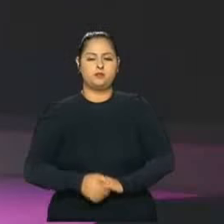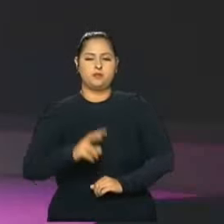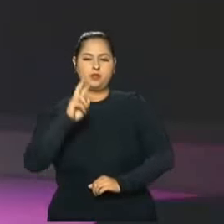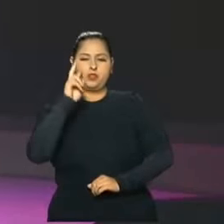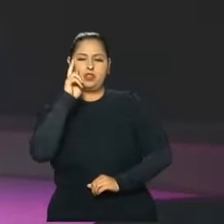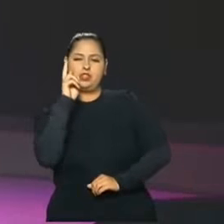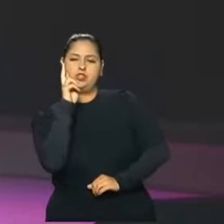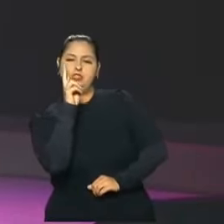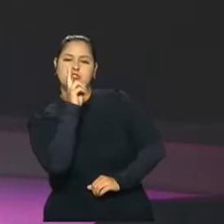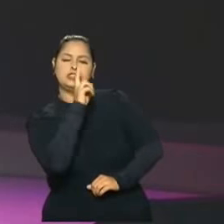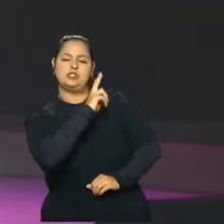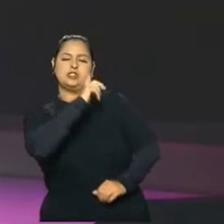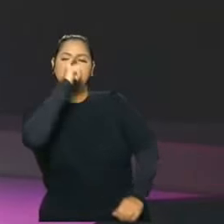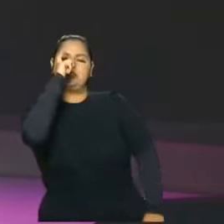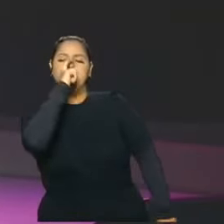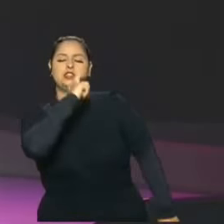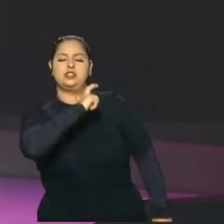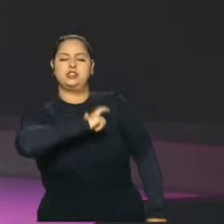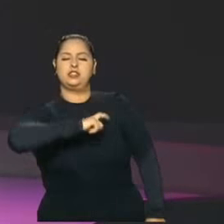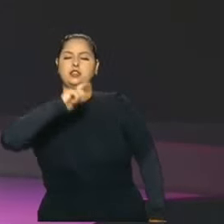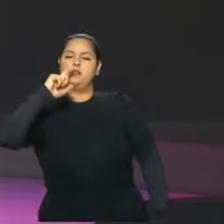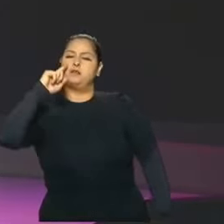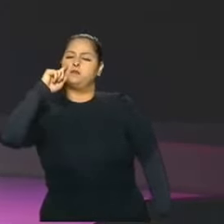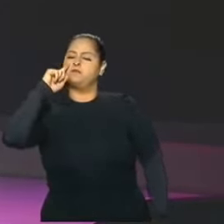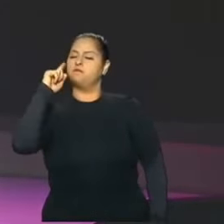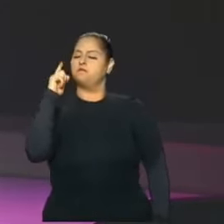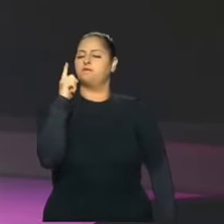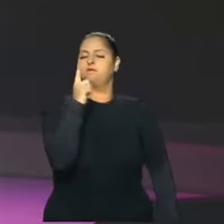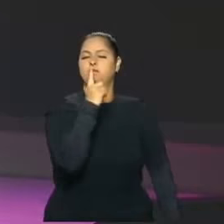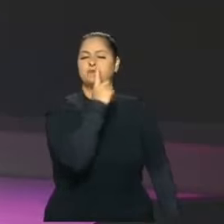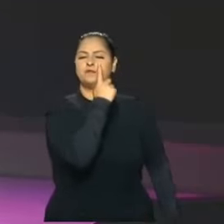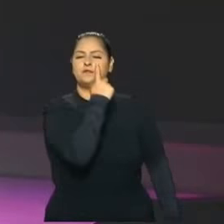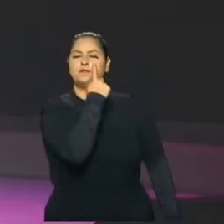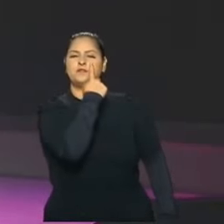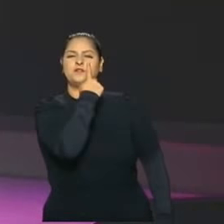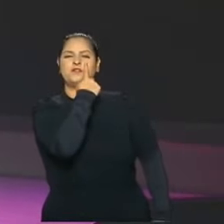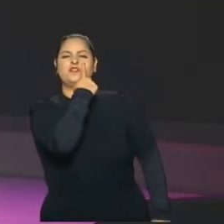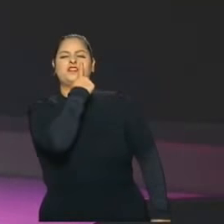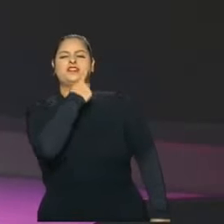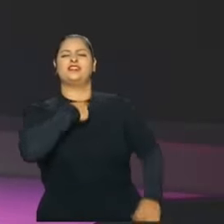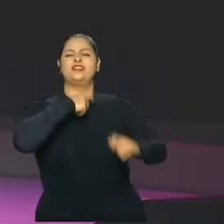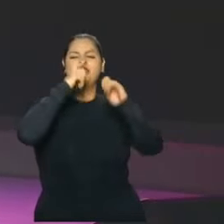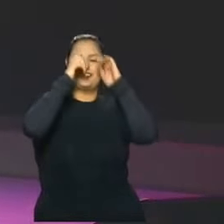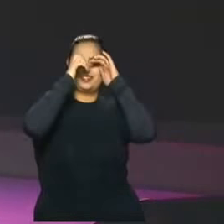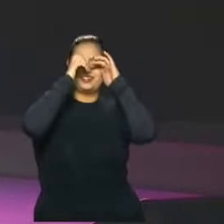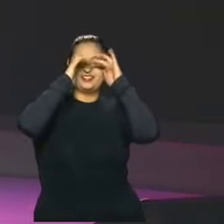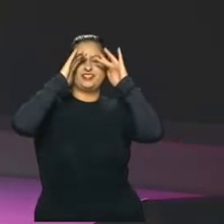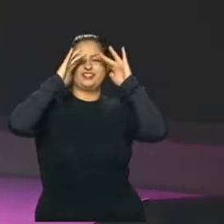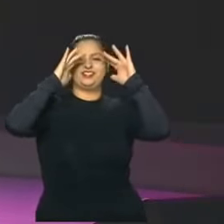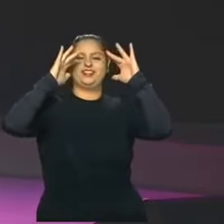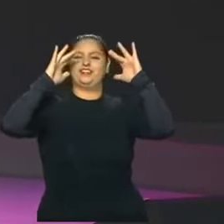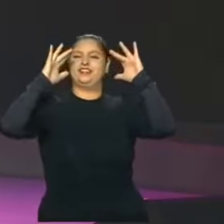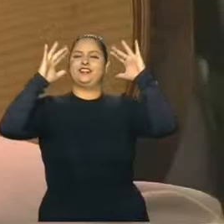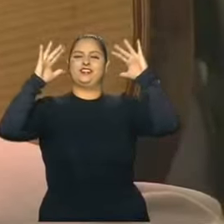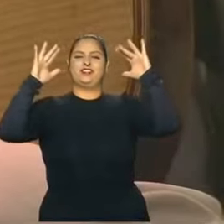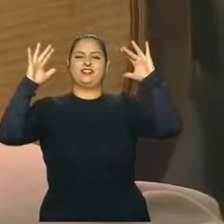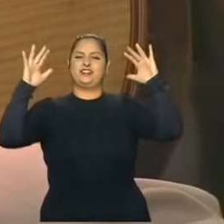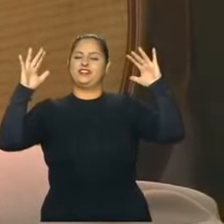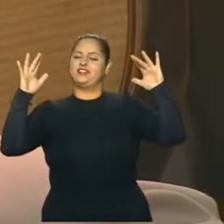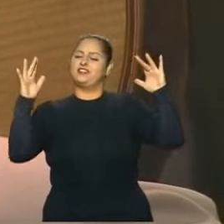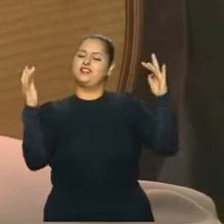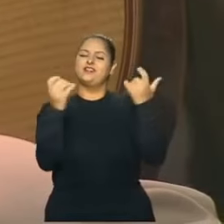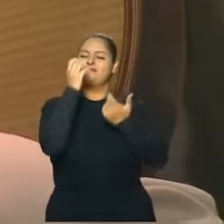esse teu lindo olhar, olhar que eu sonhei, que